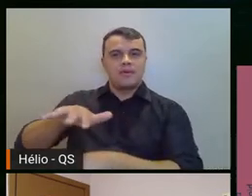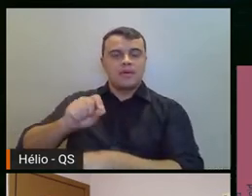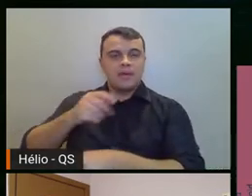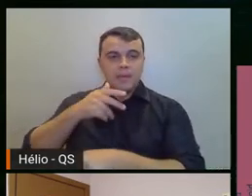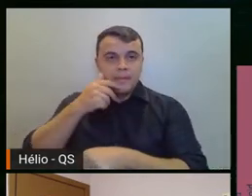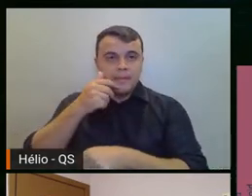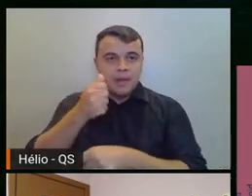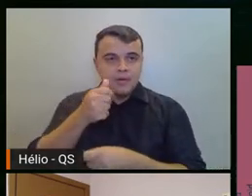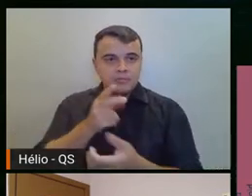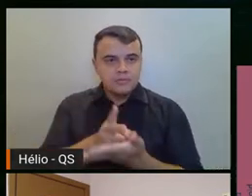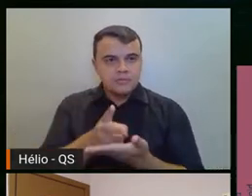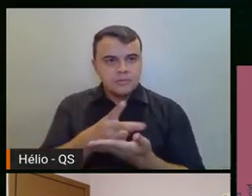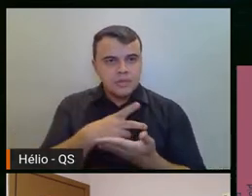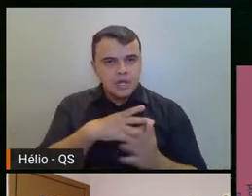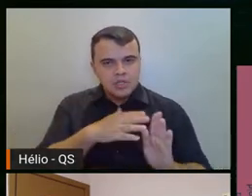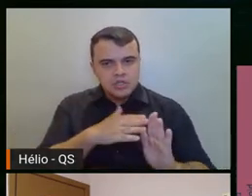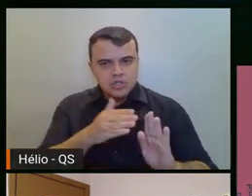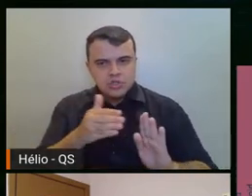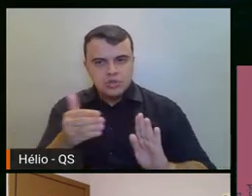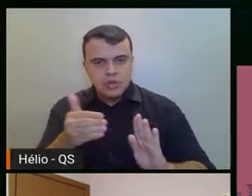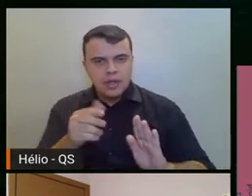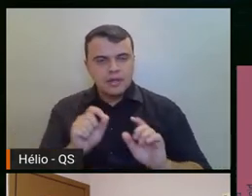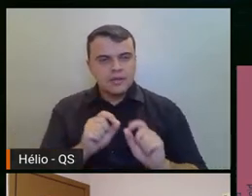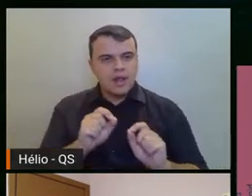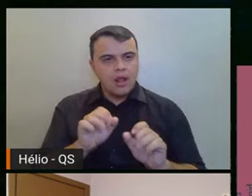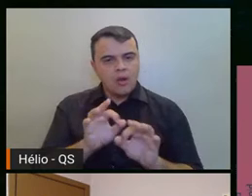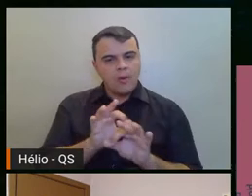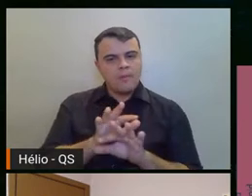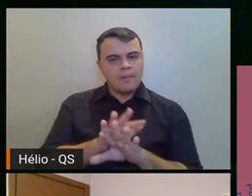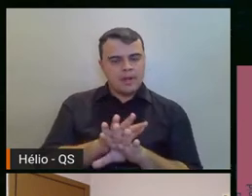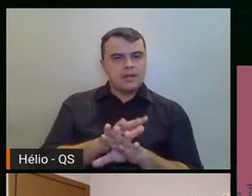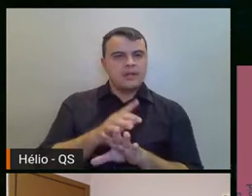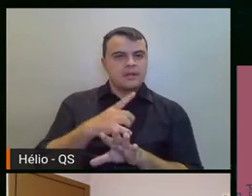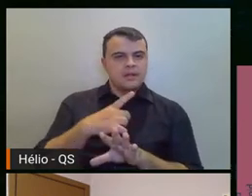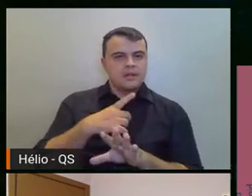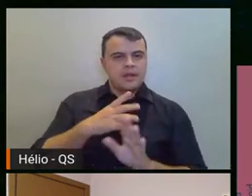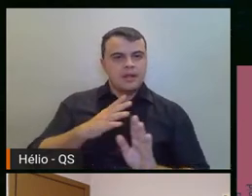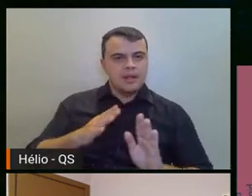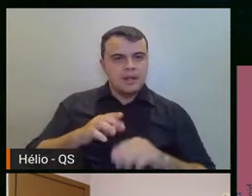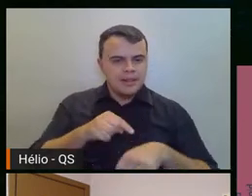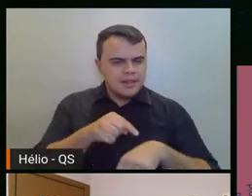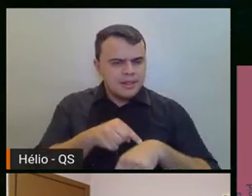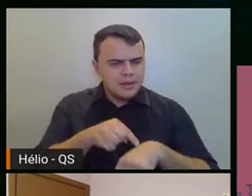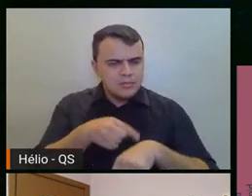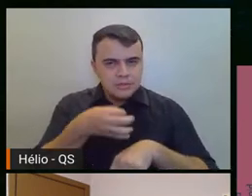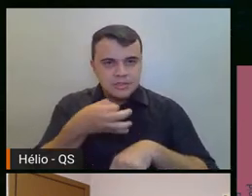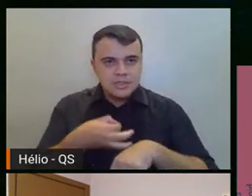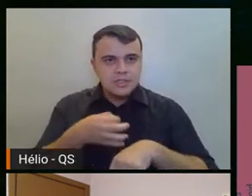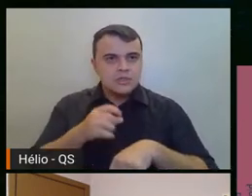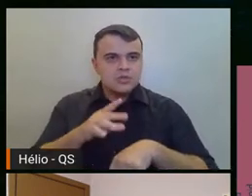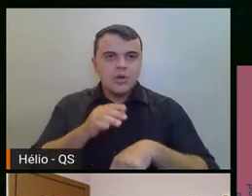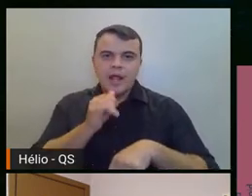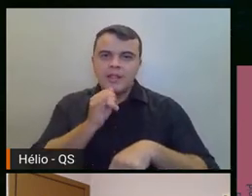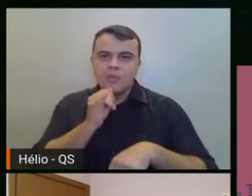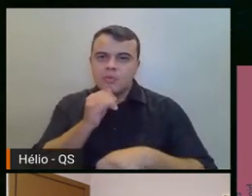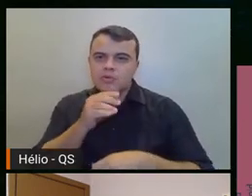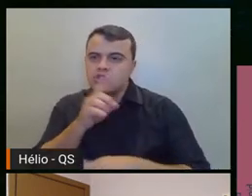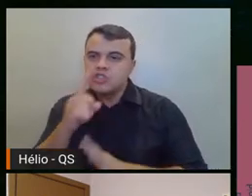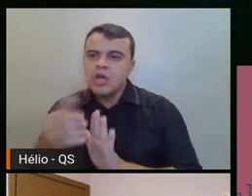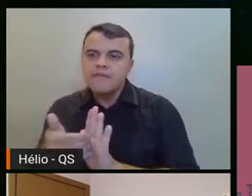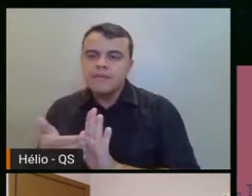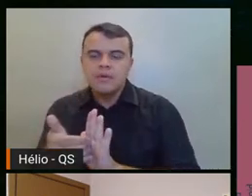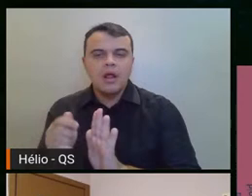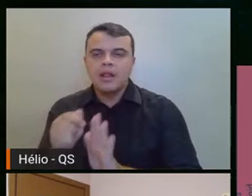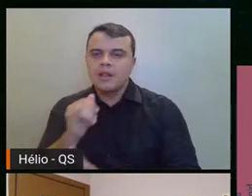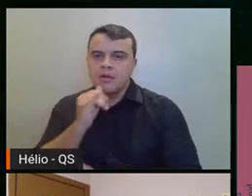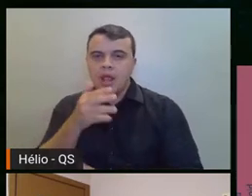melhor do que vocês terem uma jornada completa que tem um prazo definido galera o prazo não é por acaso né a empresa tá